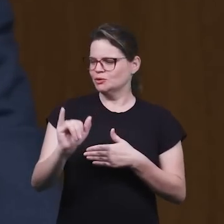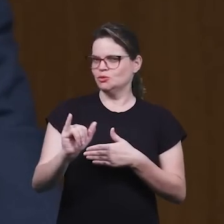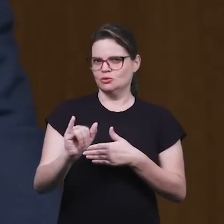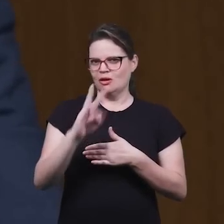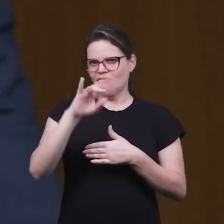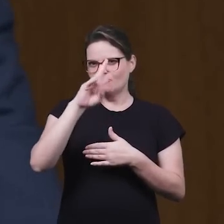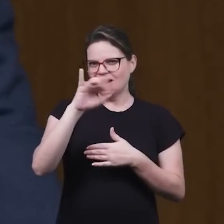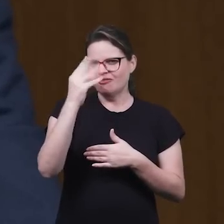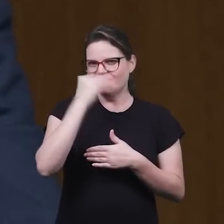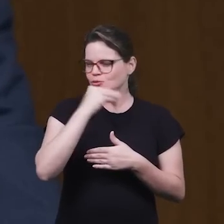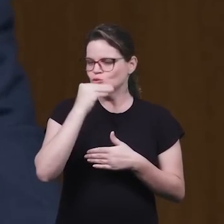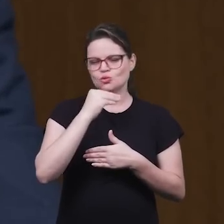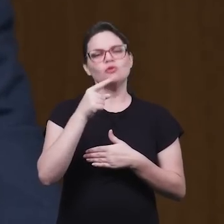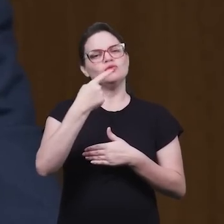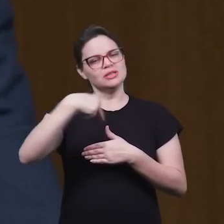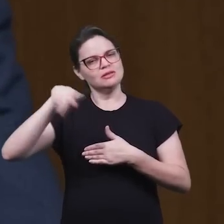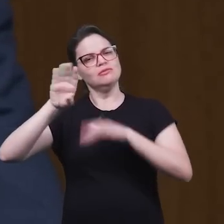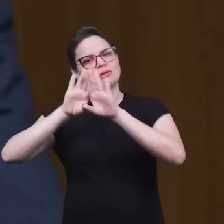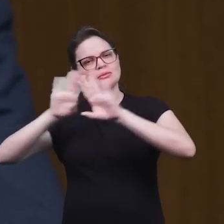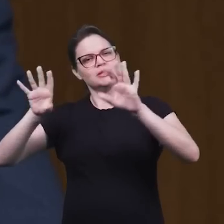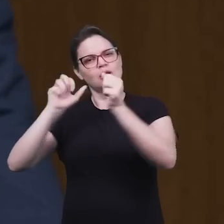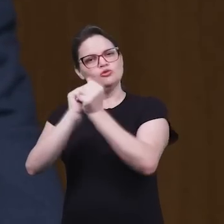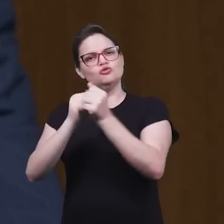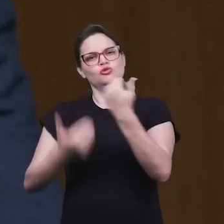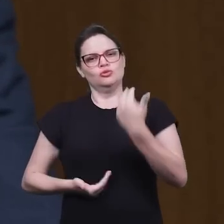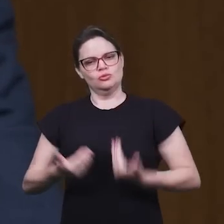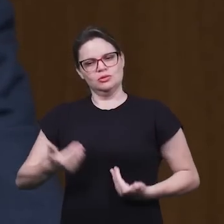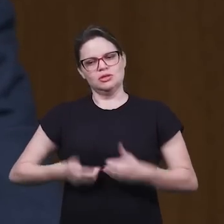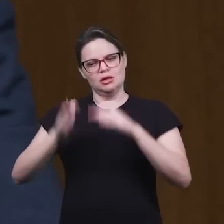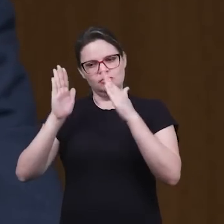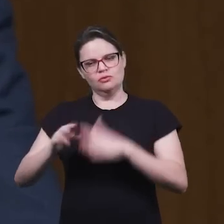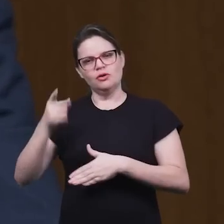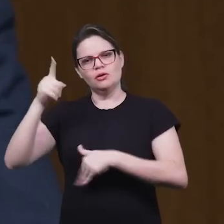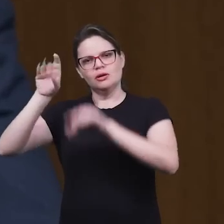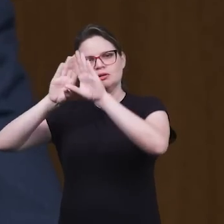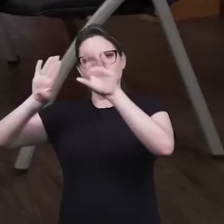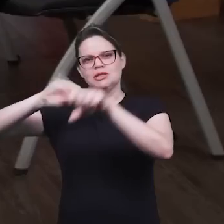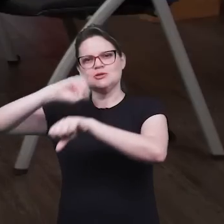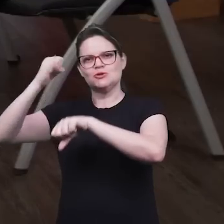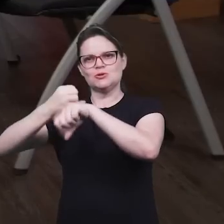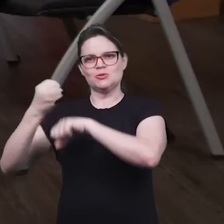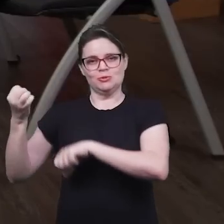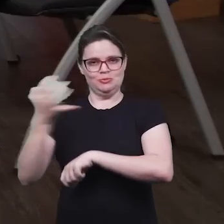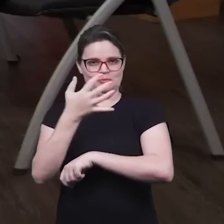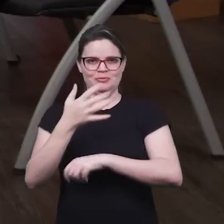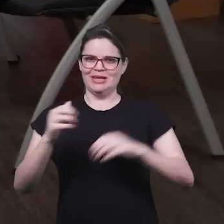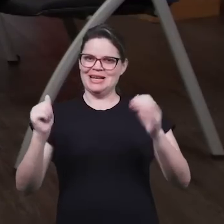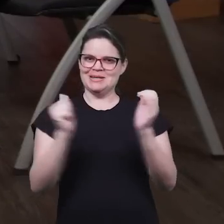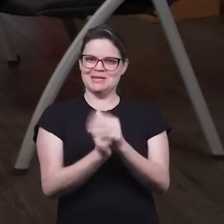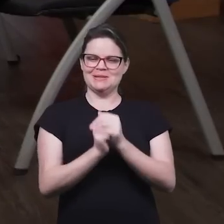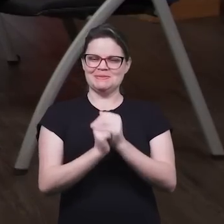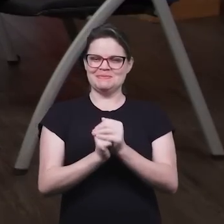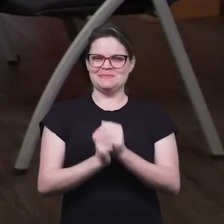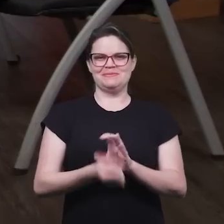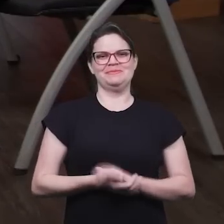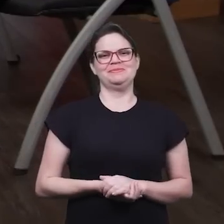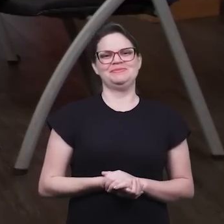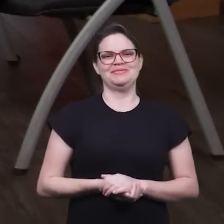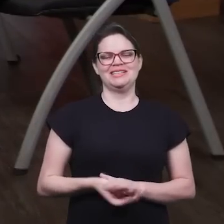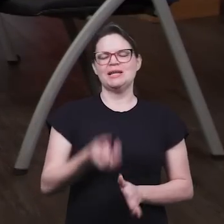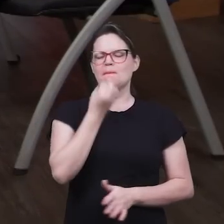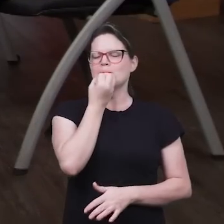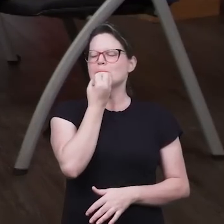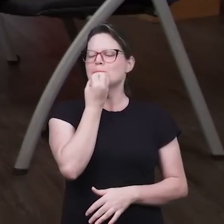pelo caminho, mas vai subir com a igreja, corpo de Cristo, para a Nova Jerusalém. Amém. Glória a Deus. Bem, está